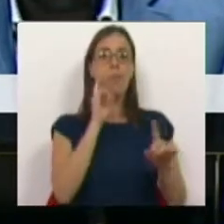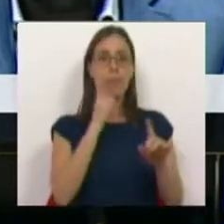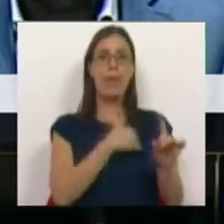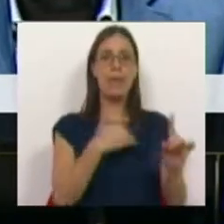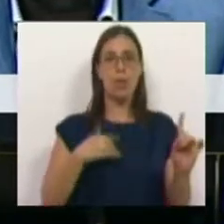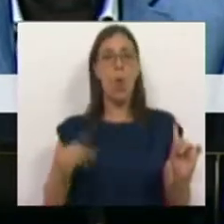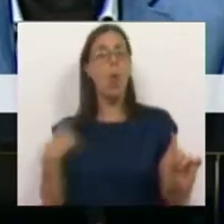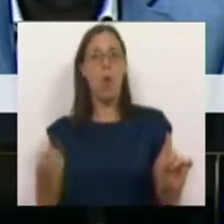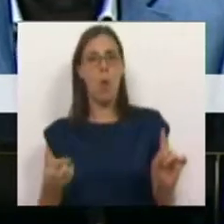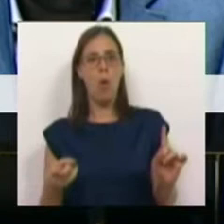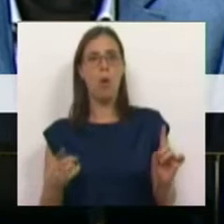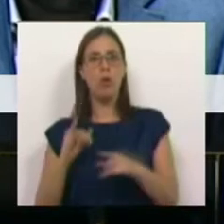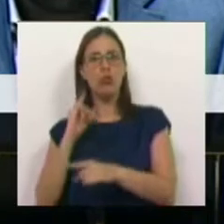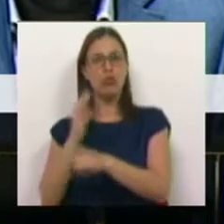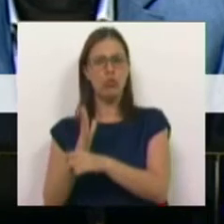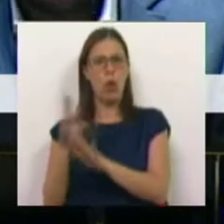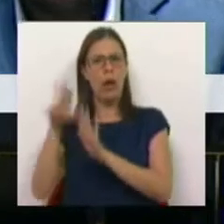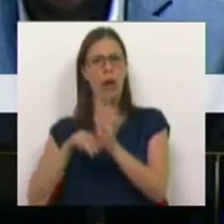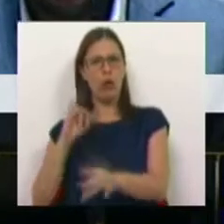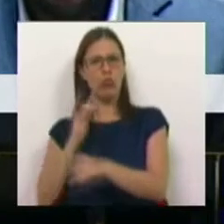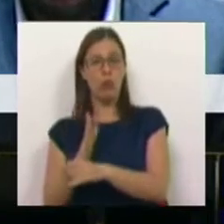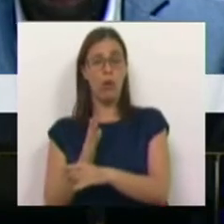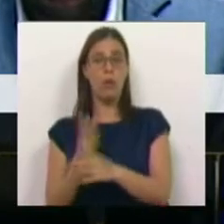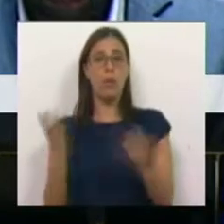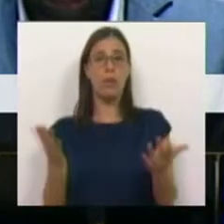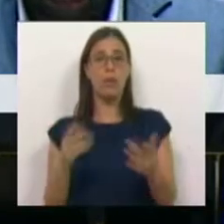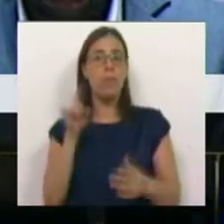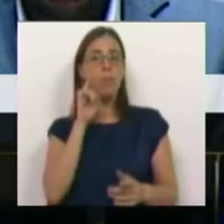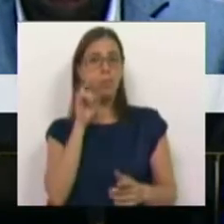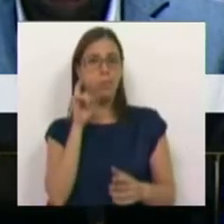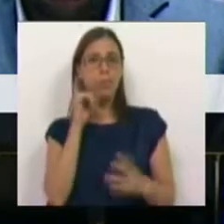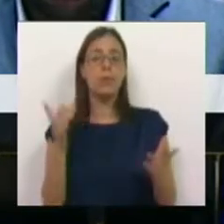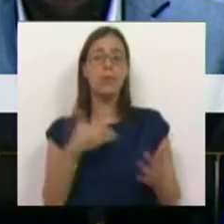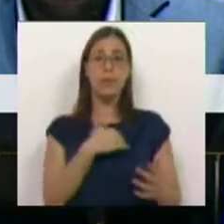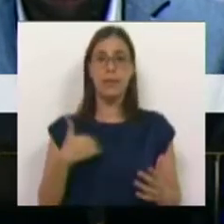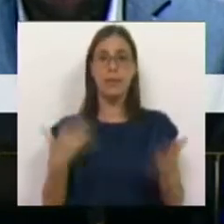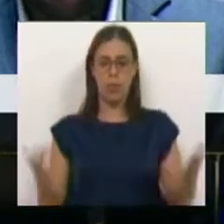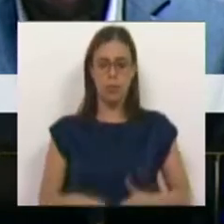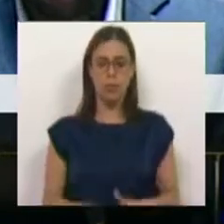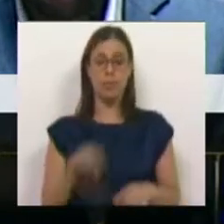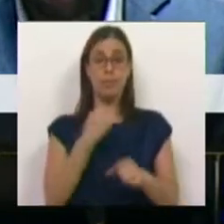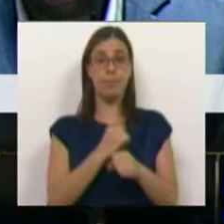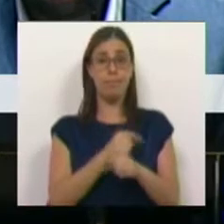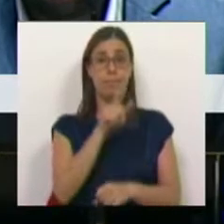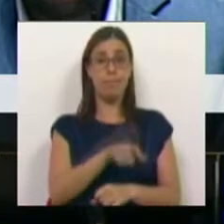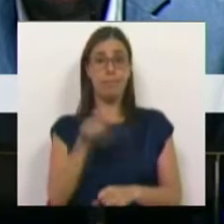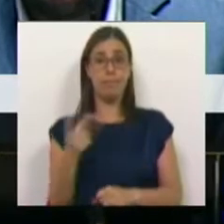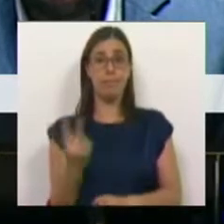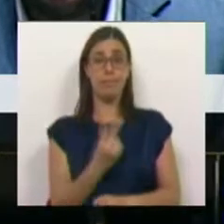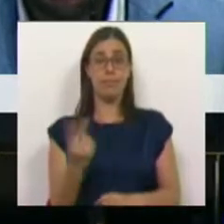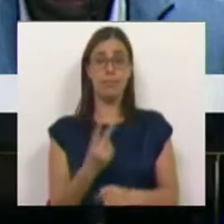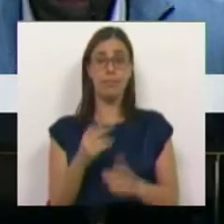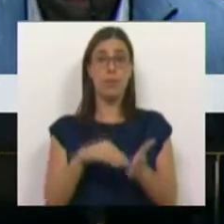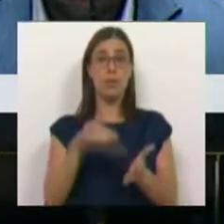na saúde, outros têm outro regime de proteção na saúde. Estes trabalhadores